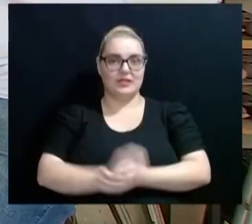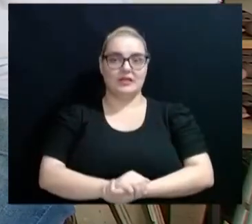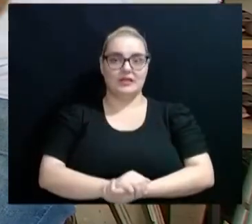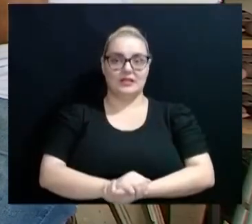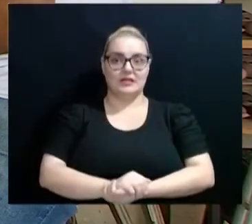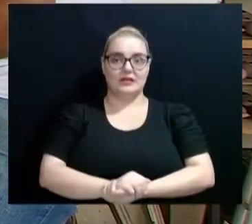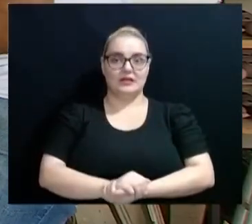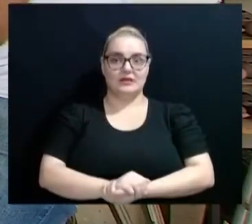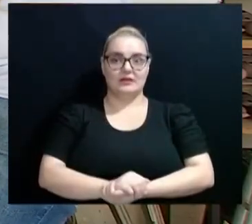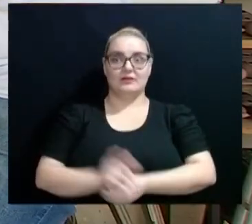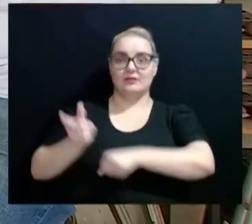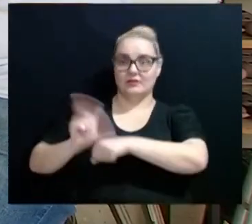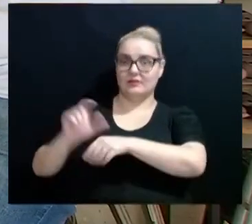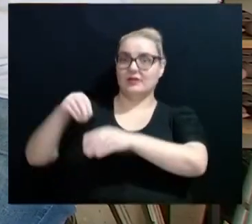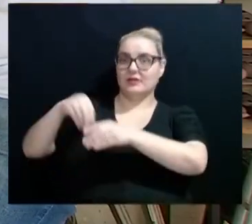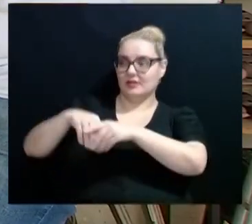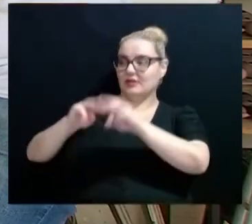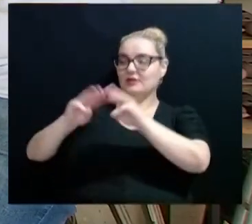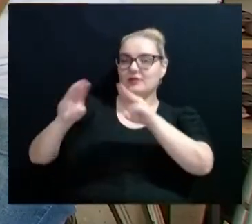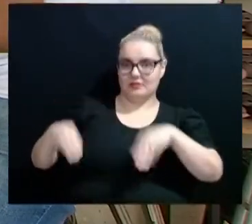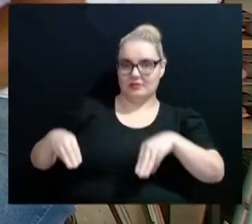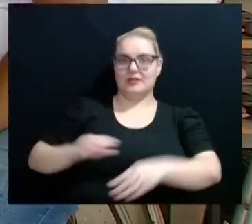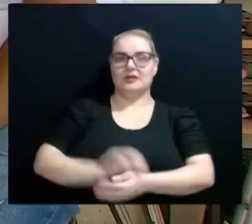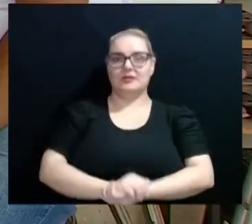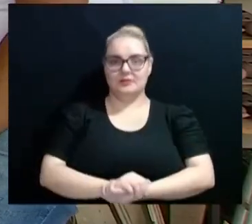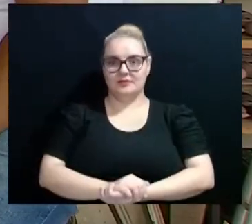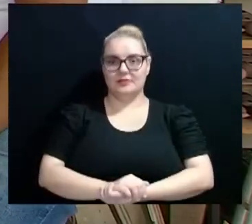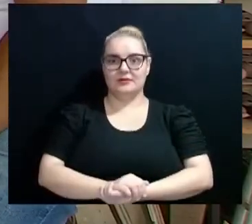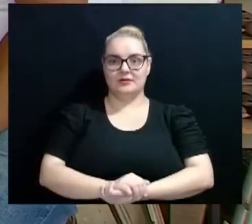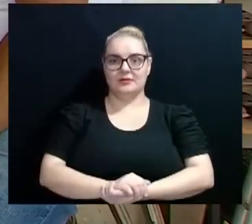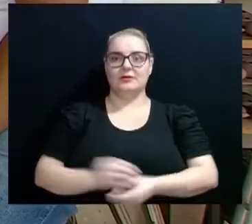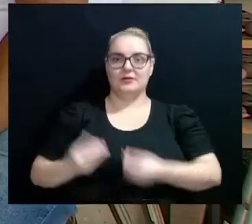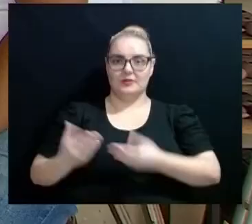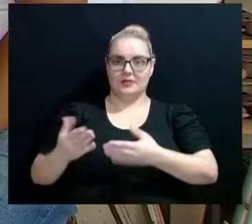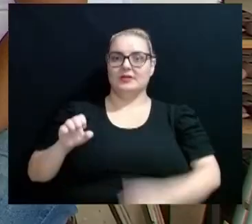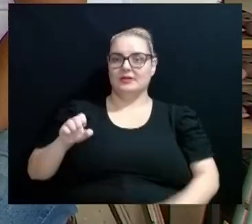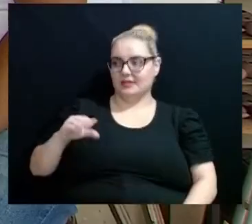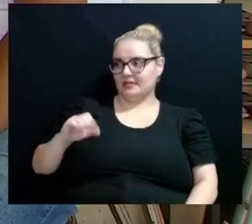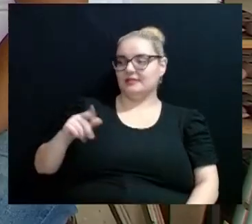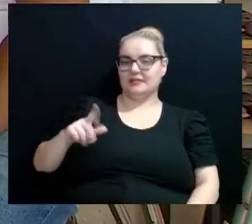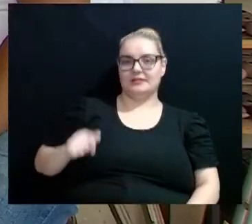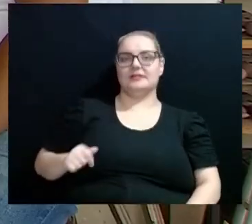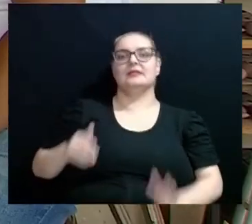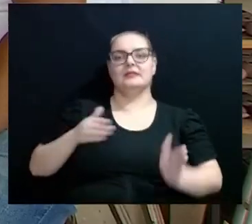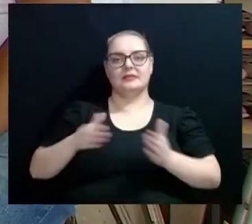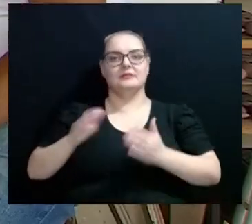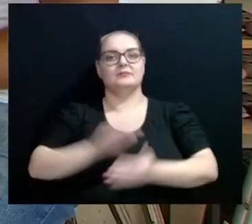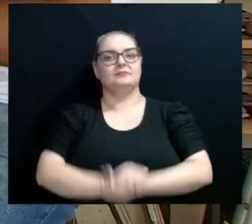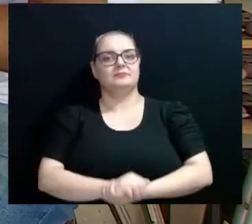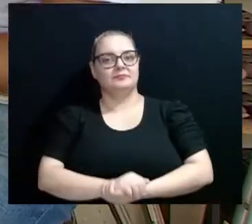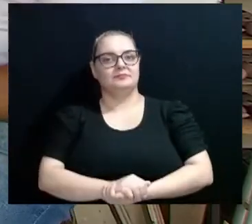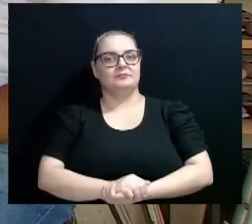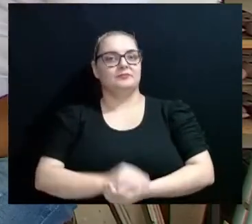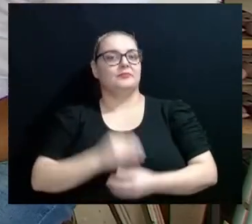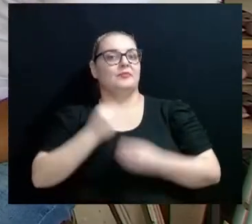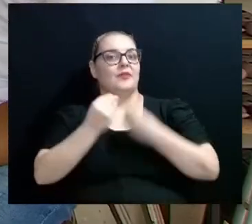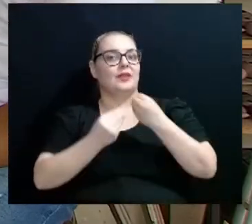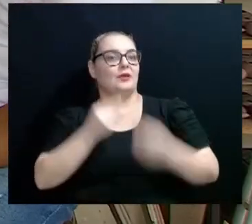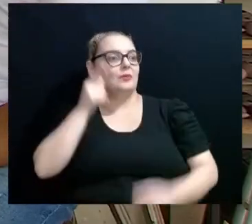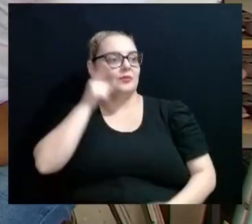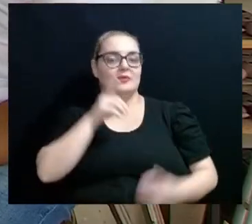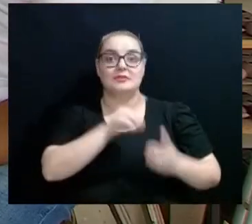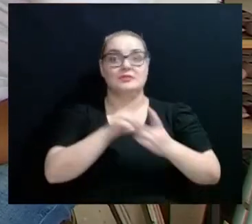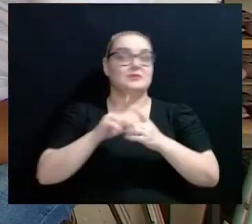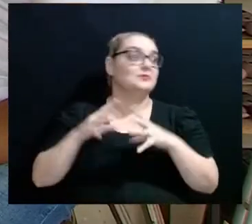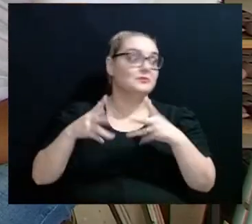aqui aqui você é coloca o o quê? pavio. Vai ser uma amostra, alguma coisa Não, isso assim? aqui vai para uma loja interna do museu. Para uma loja Agora eu vou interna. fornecer em escala Em para venda.